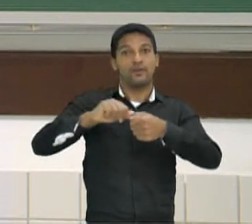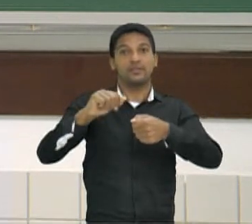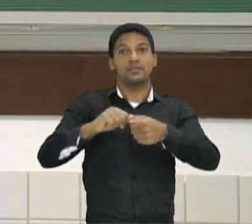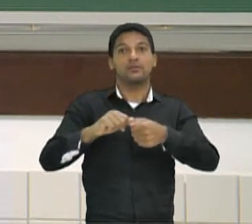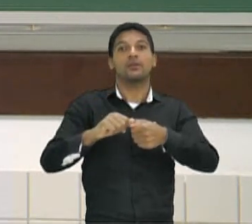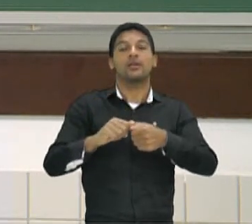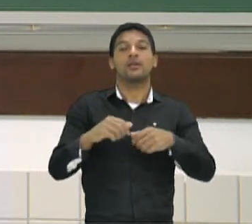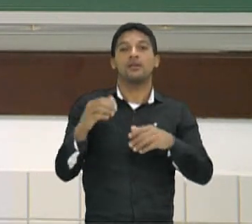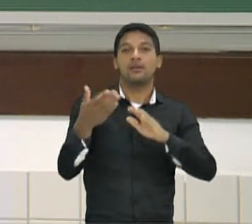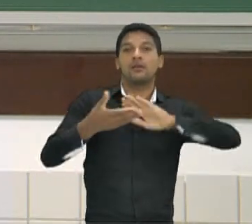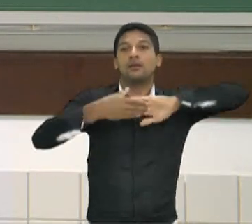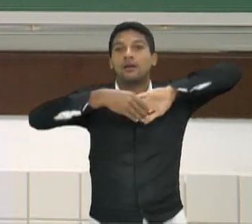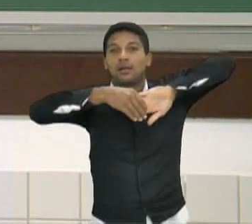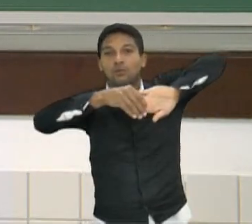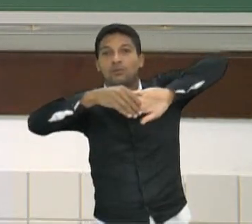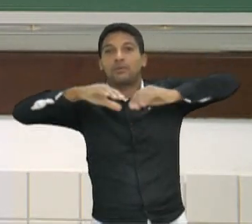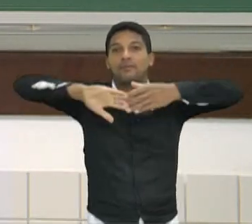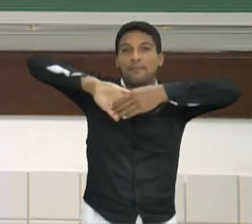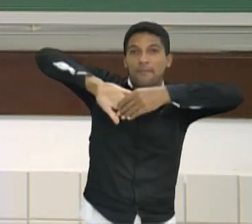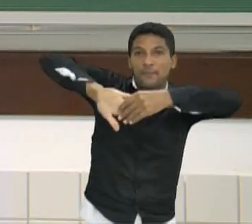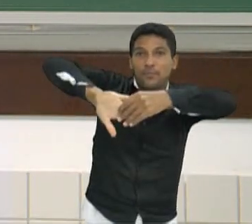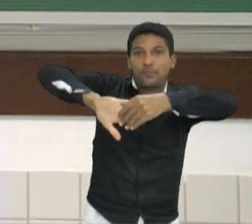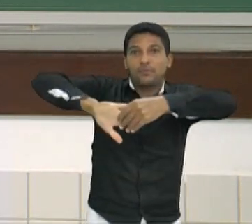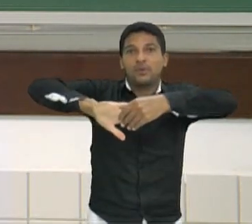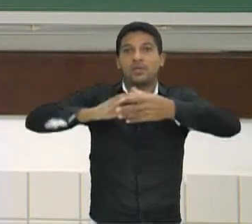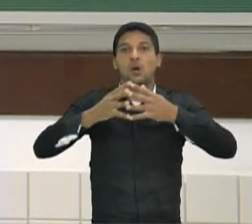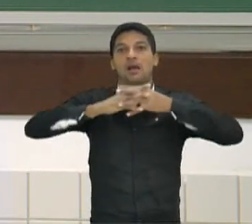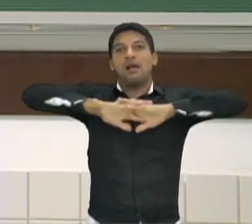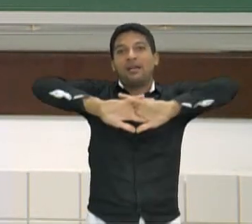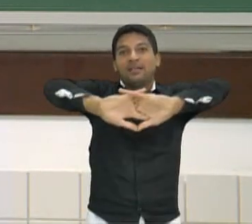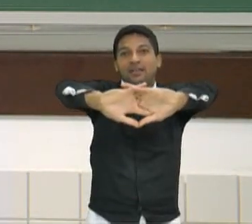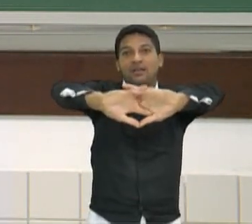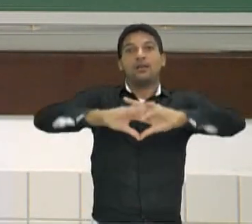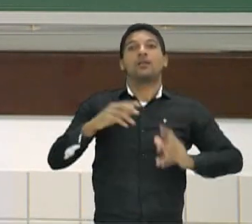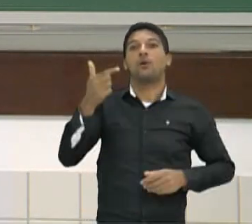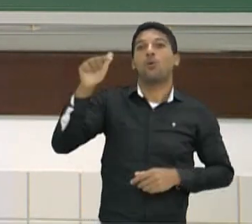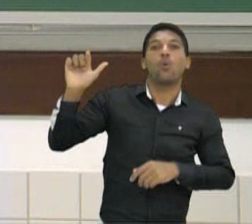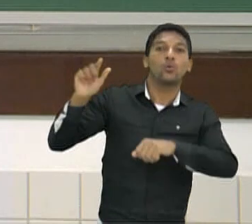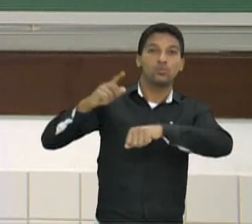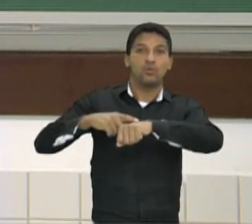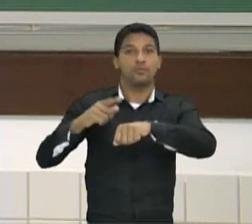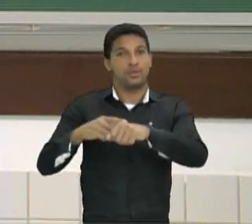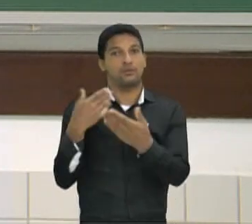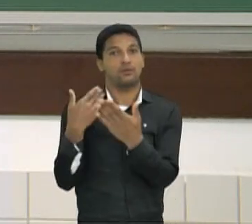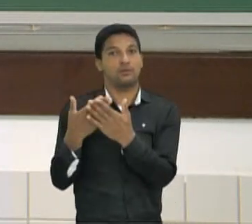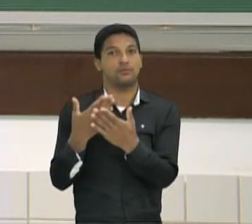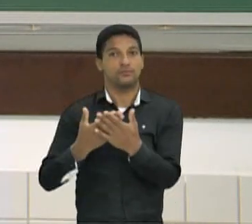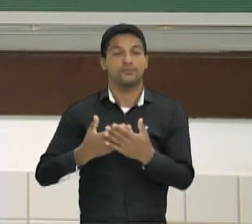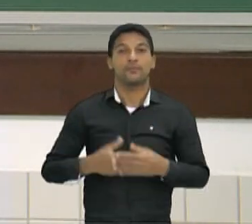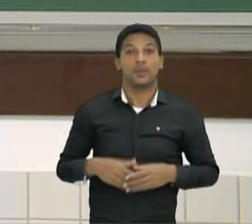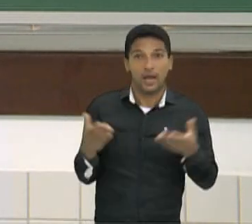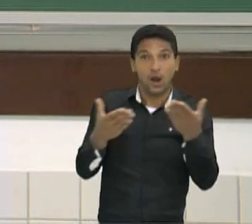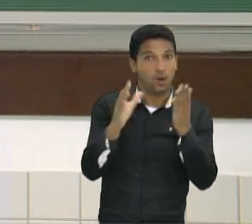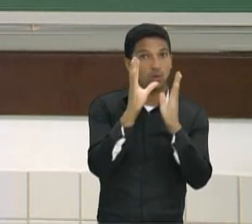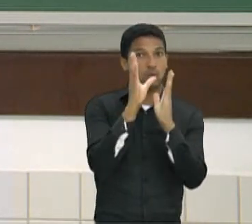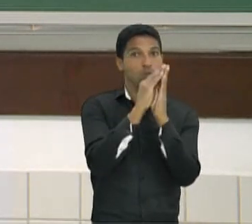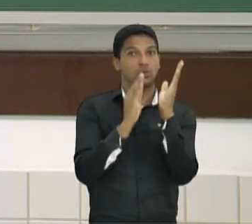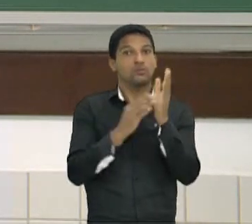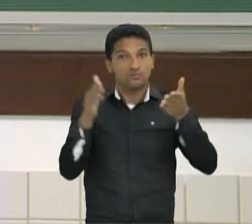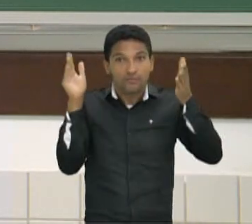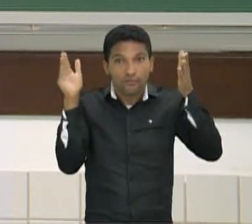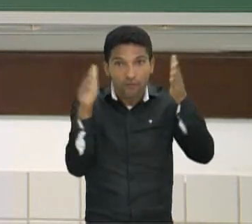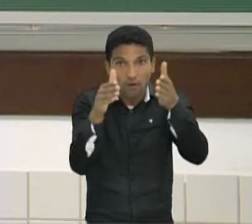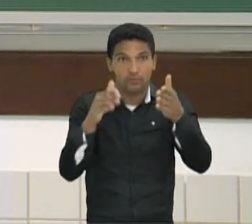estar realizando em outro momento da aula. Então dentro da aula agora nós vamos tratar especificamente do conteúdo em si. Então na aula passada,